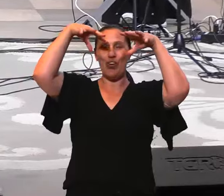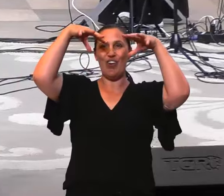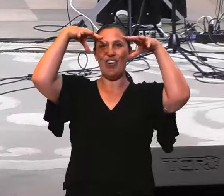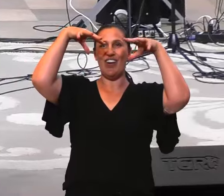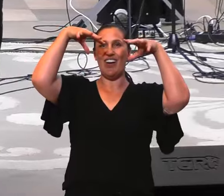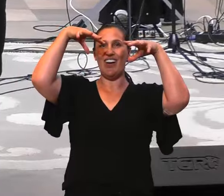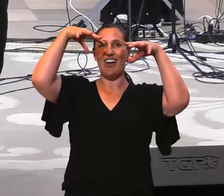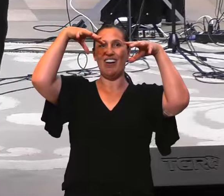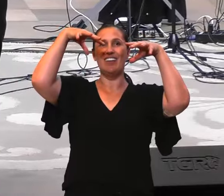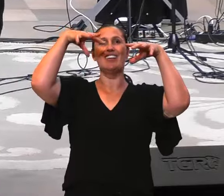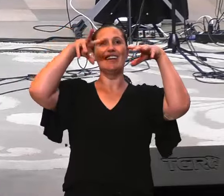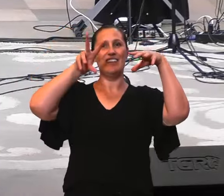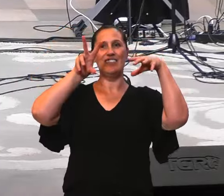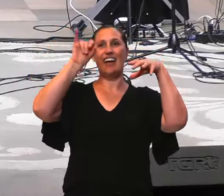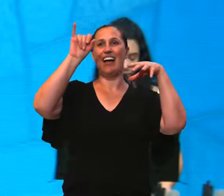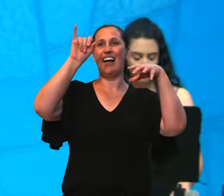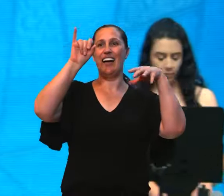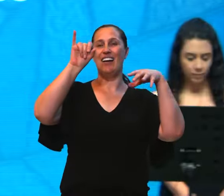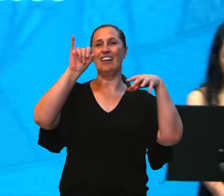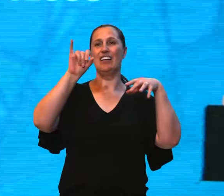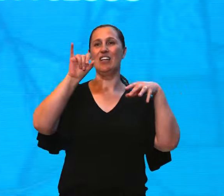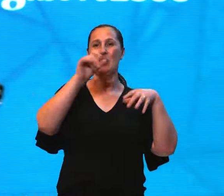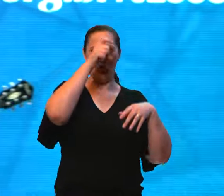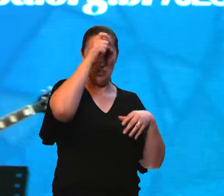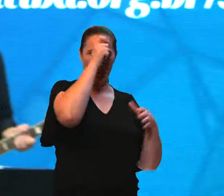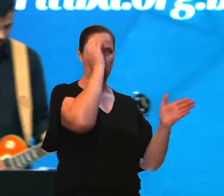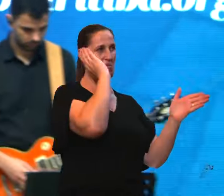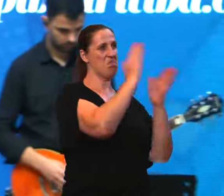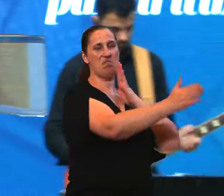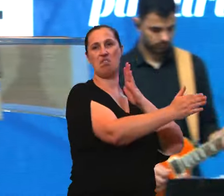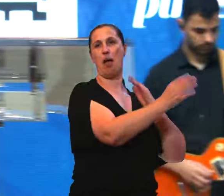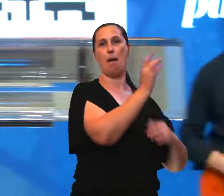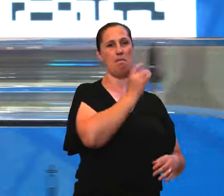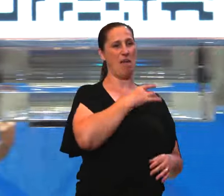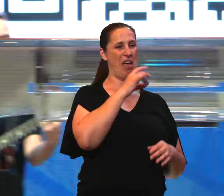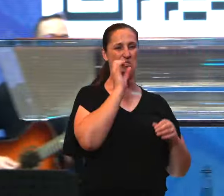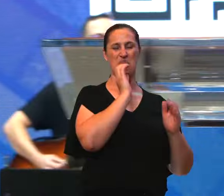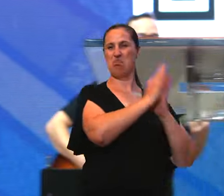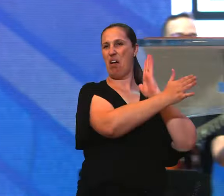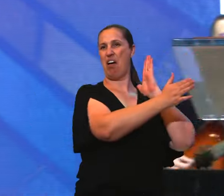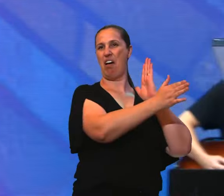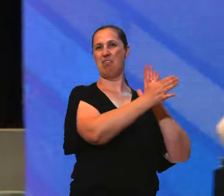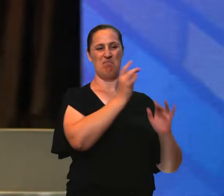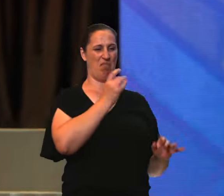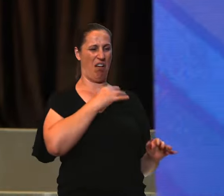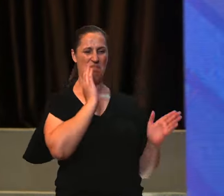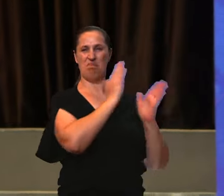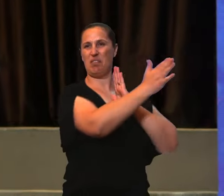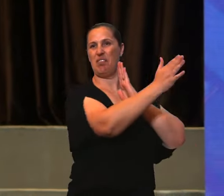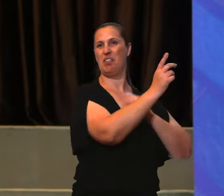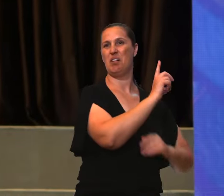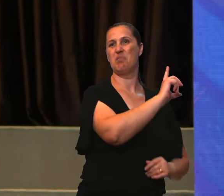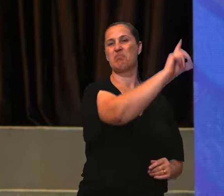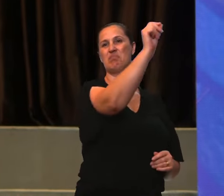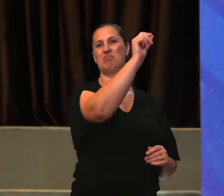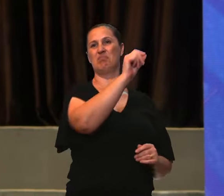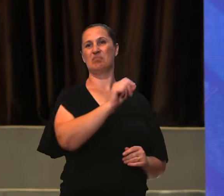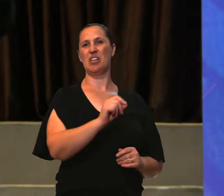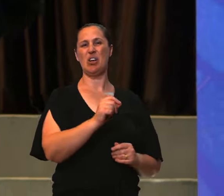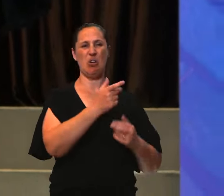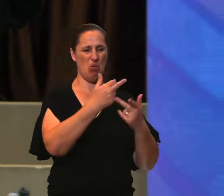sai coisa ruim Sai medo sai Pânico sai vai sair um monte de coisa coisa mandada